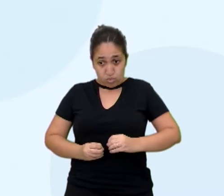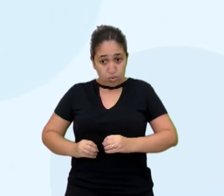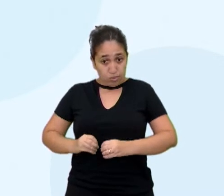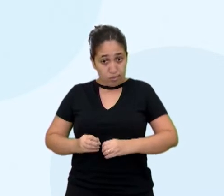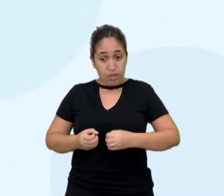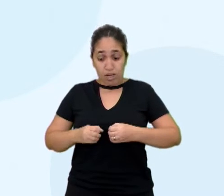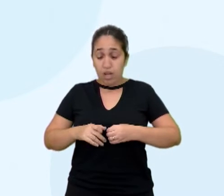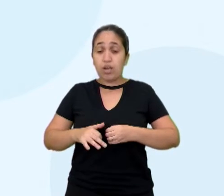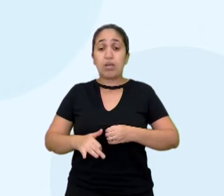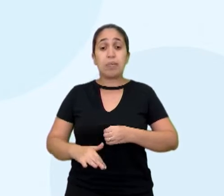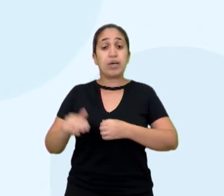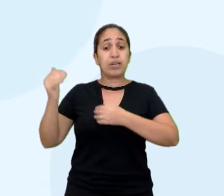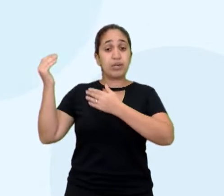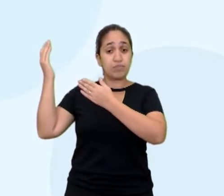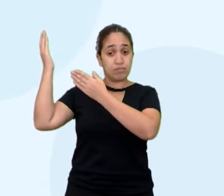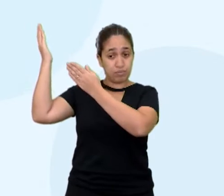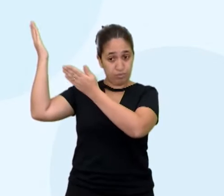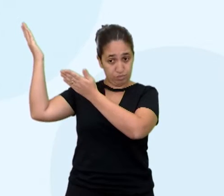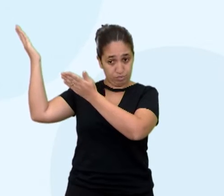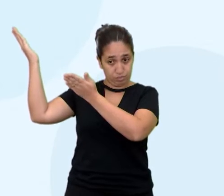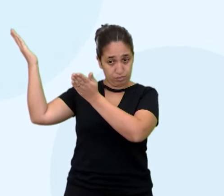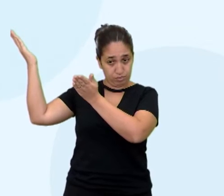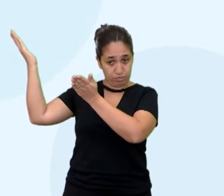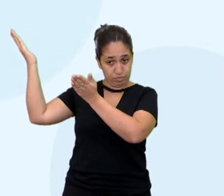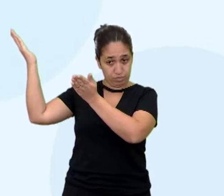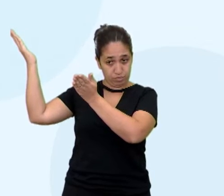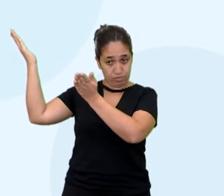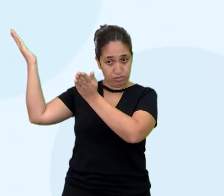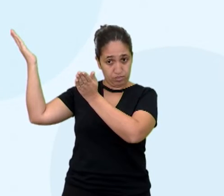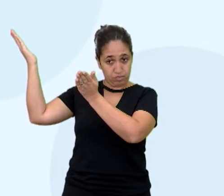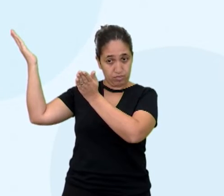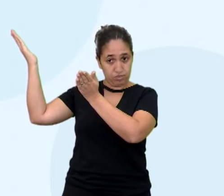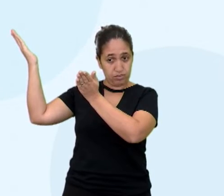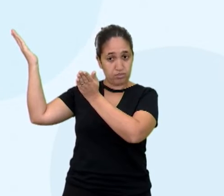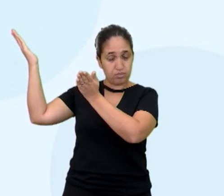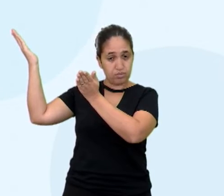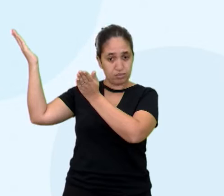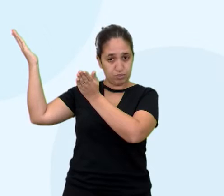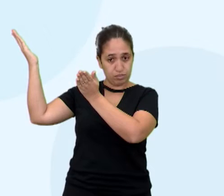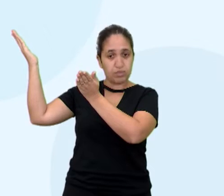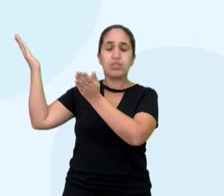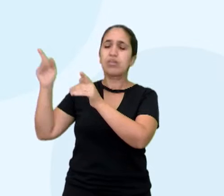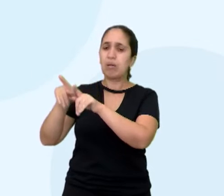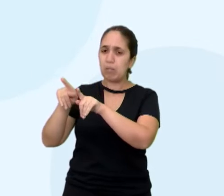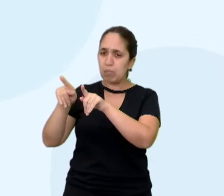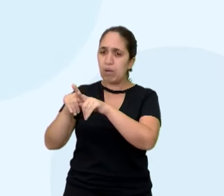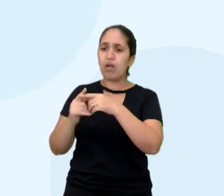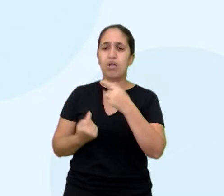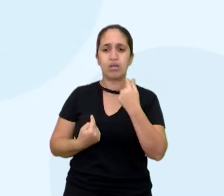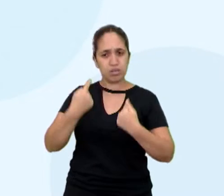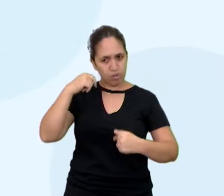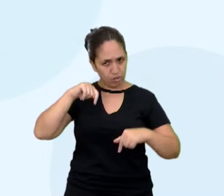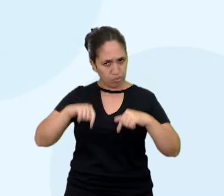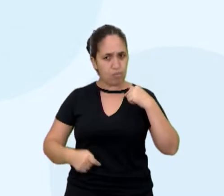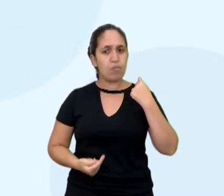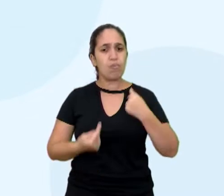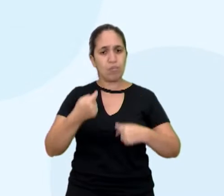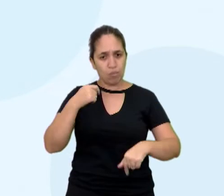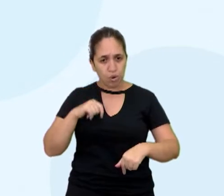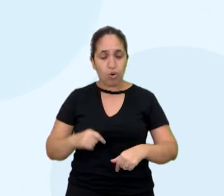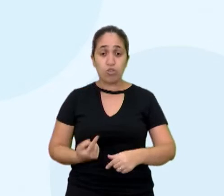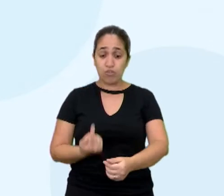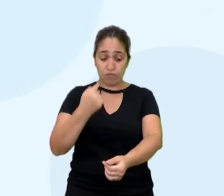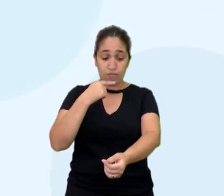liberação então de secretina e colecistocinina, também são hormônios. Esses hormônios caem na